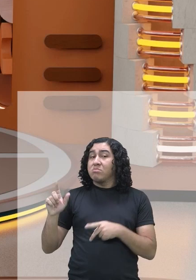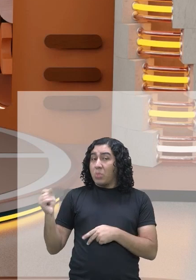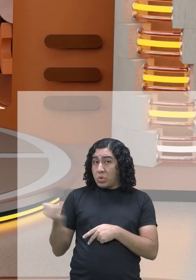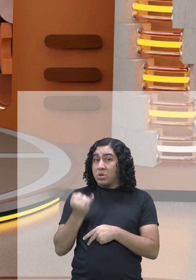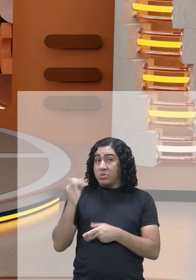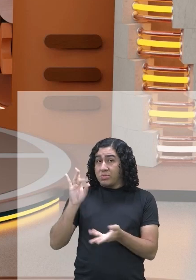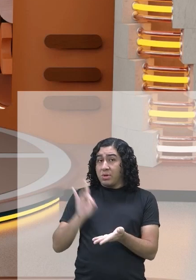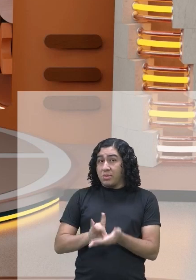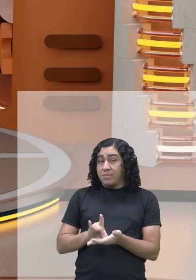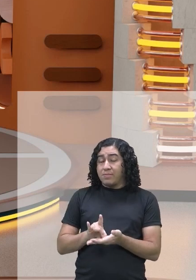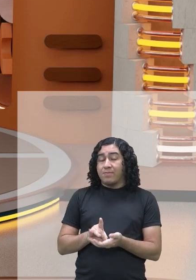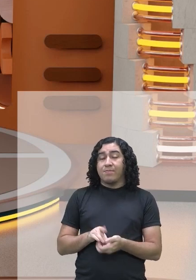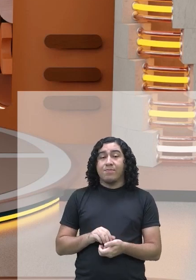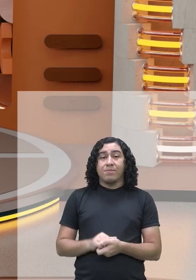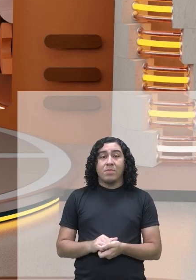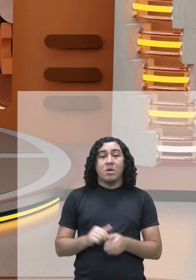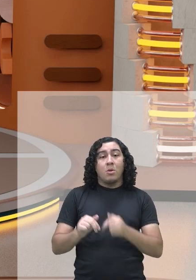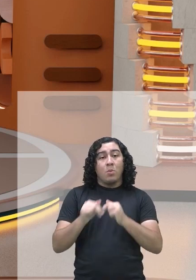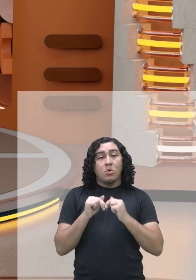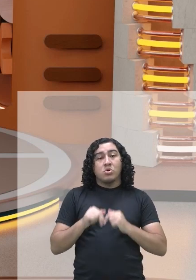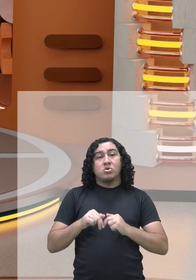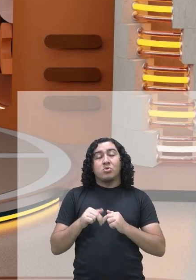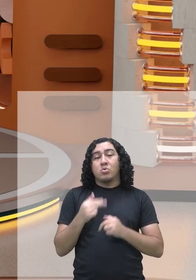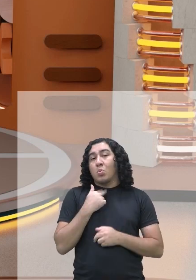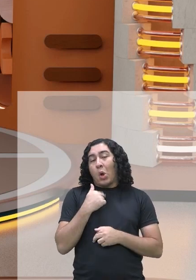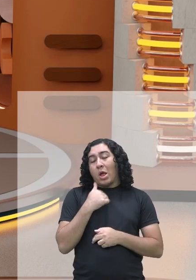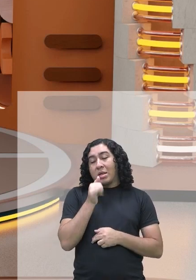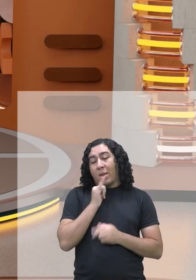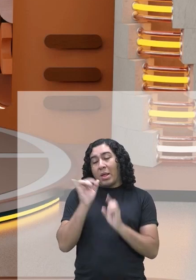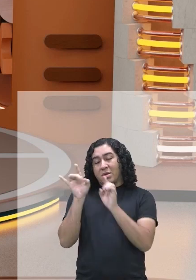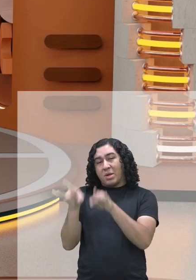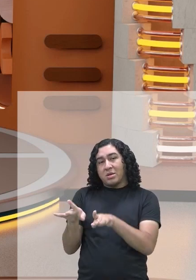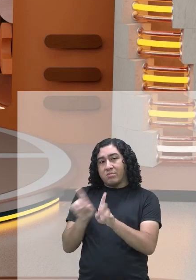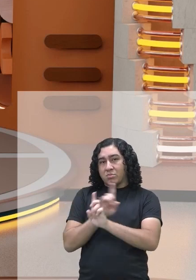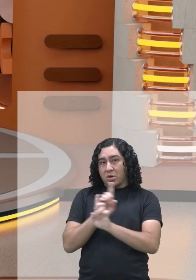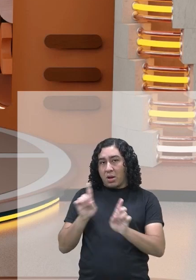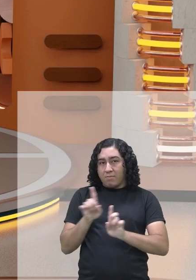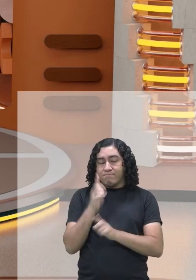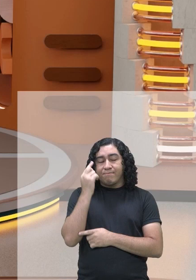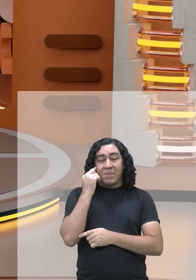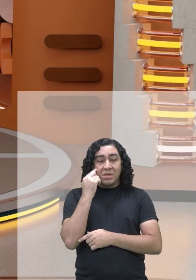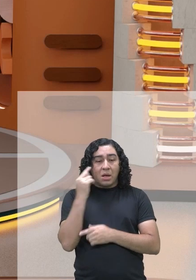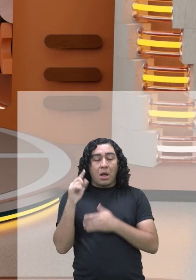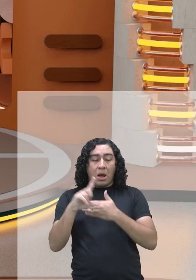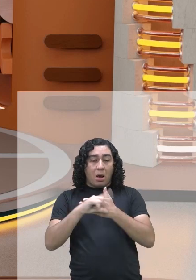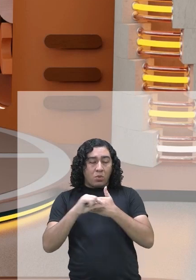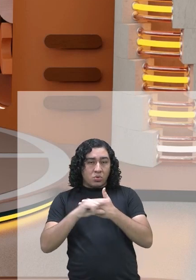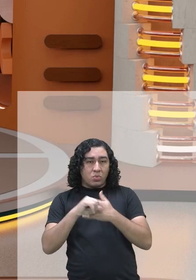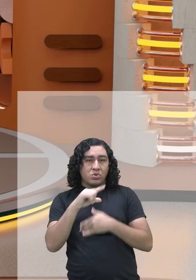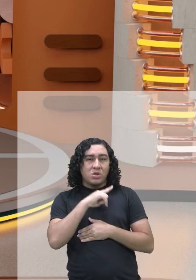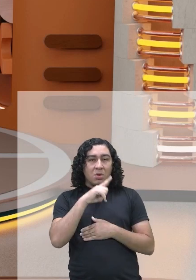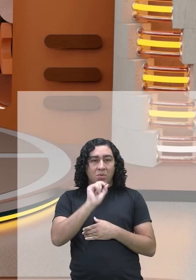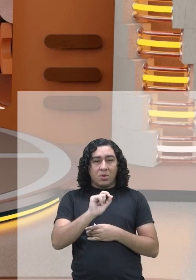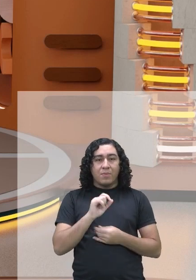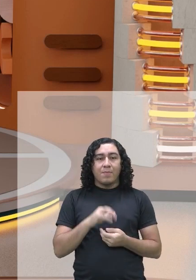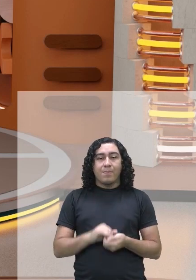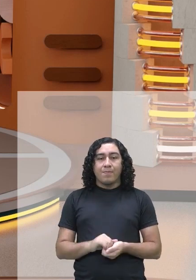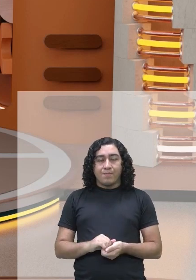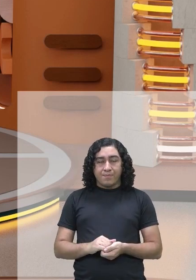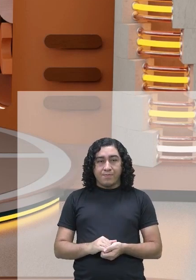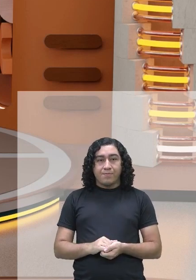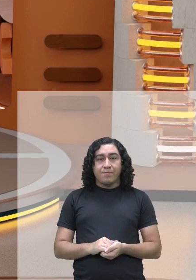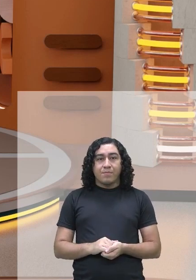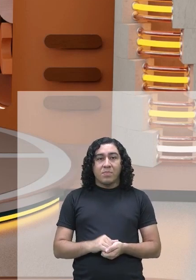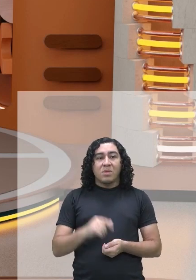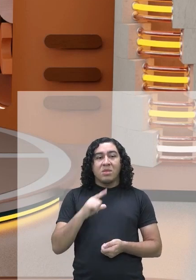importante, por isso não pode ser desprezado. Imaginem um autor que traz uma leitura